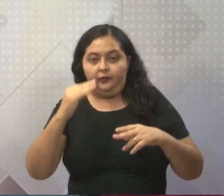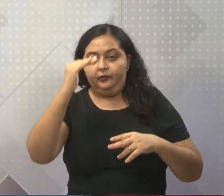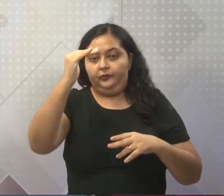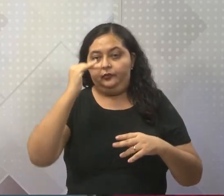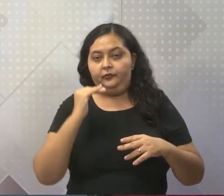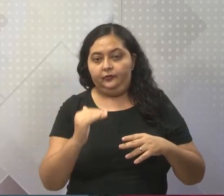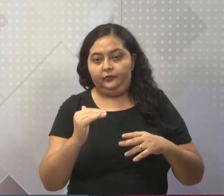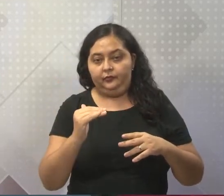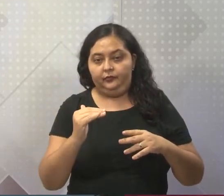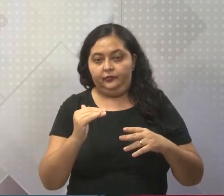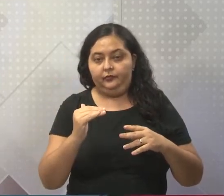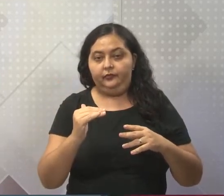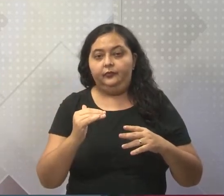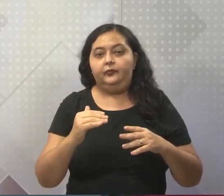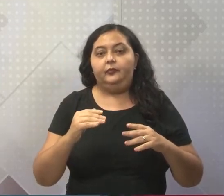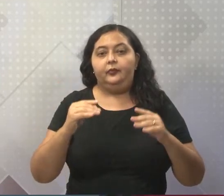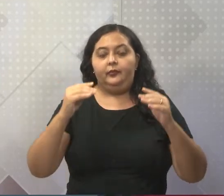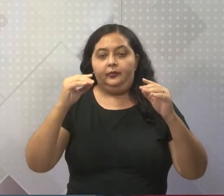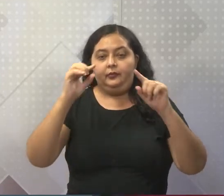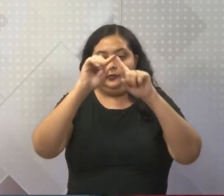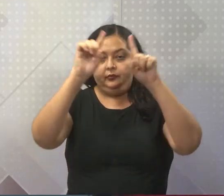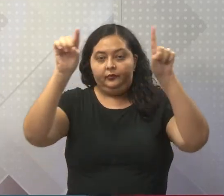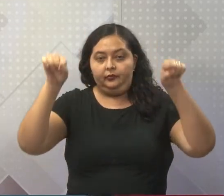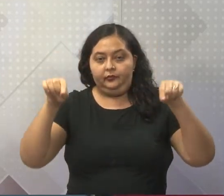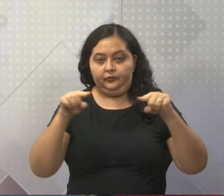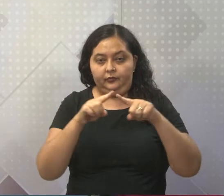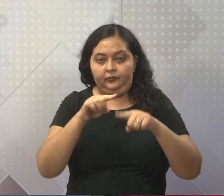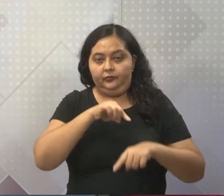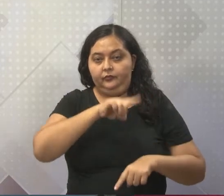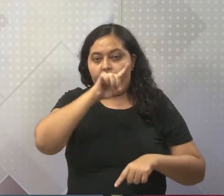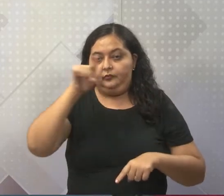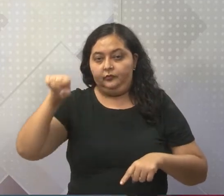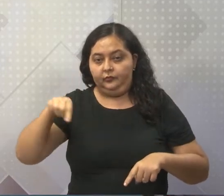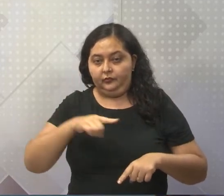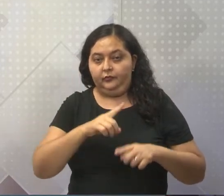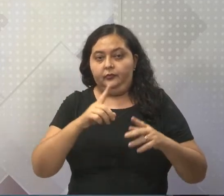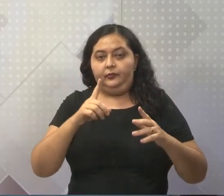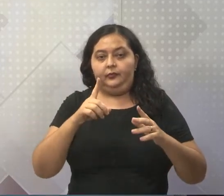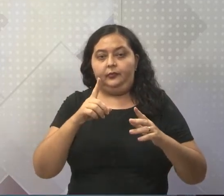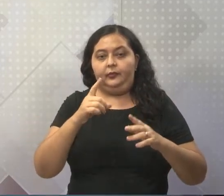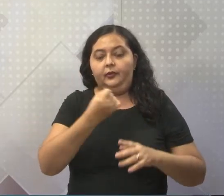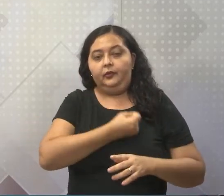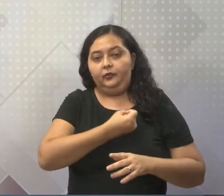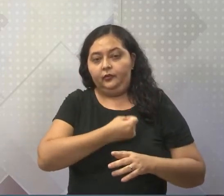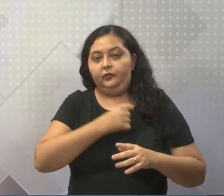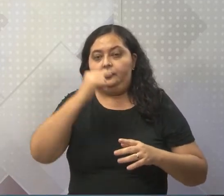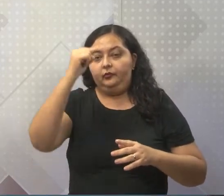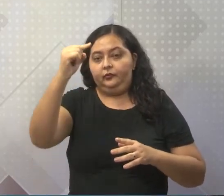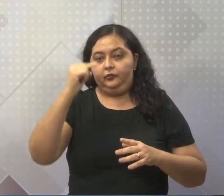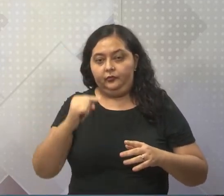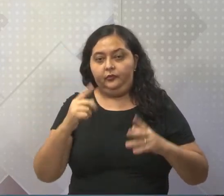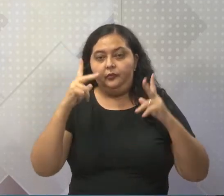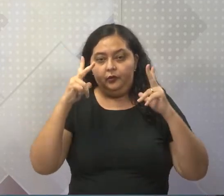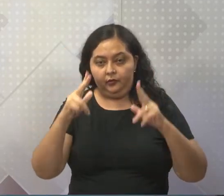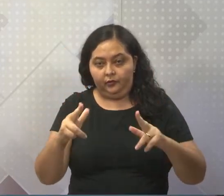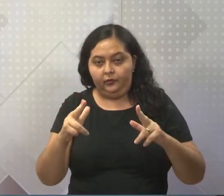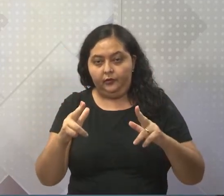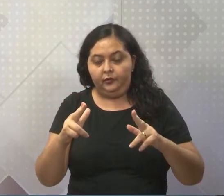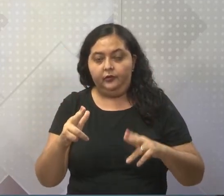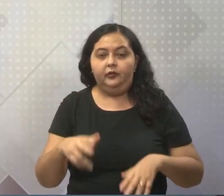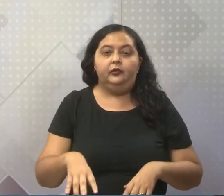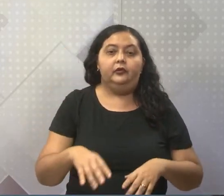neste, porque os retângulos têm o mesmo tamanho. Então, a fração desse primeiro retângulo